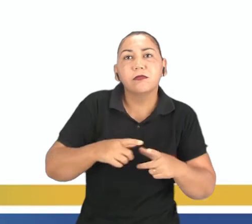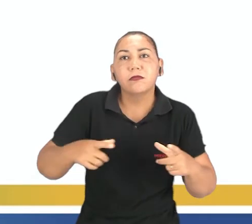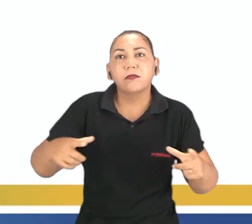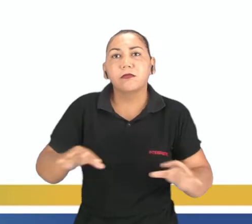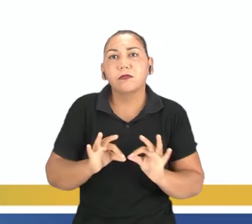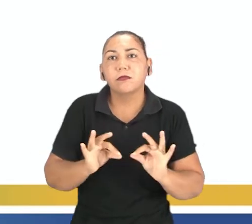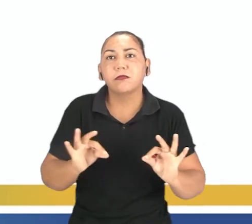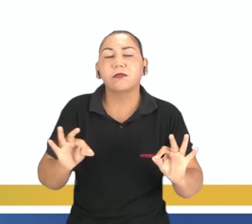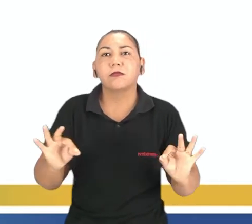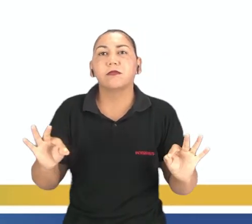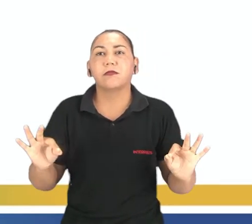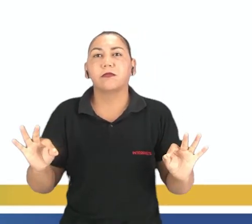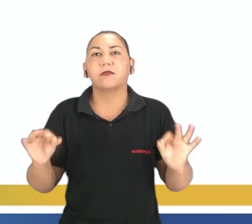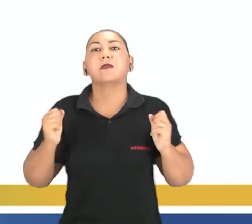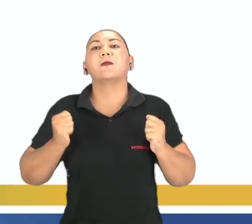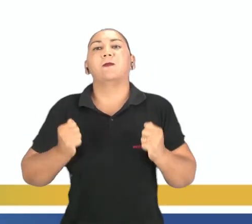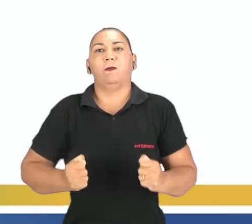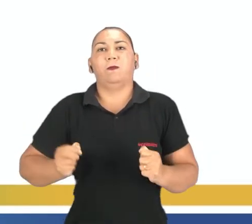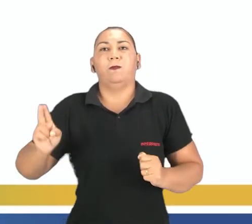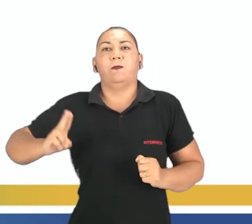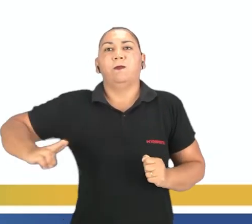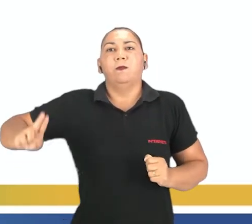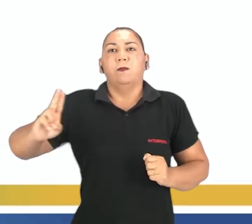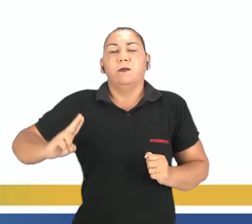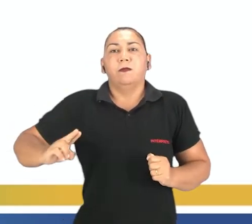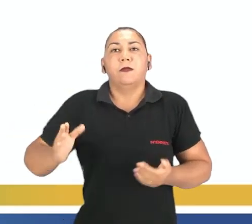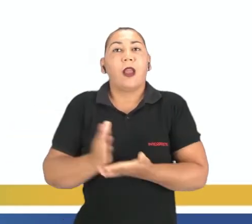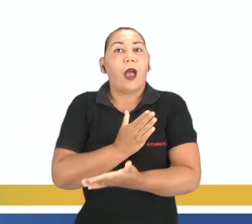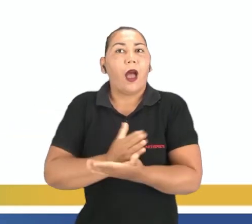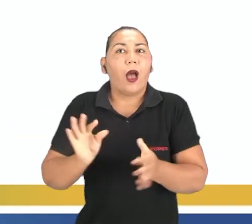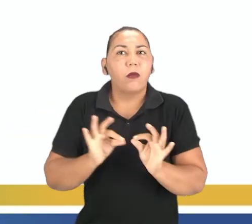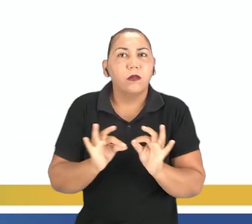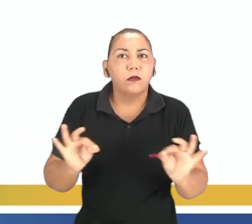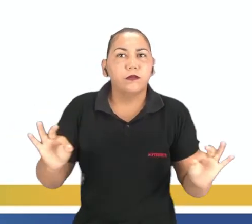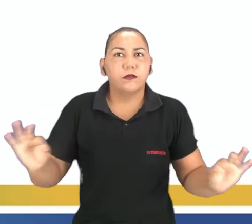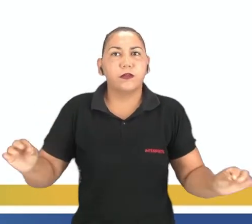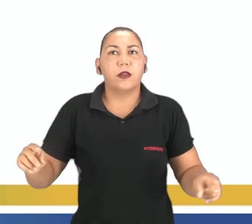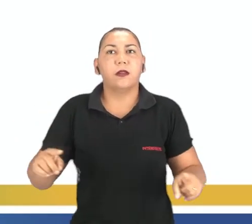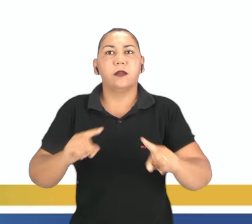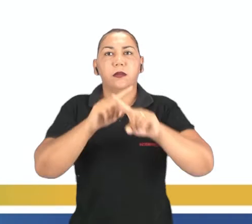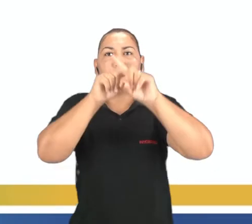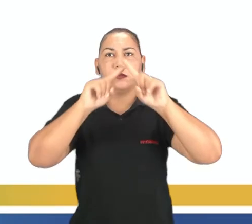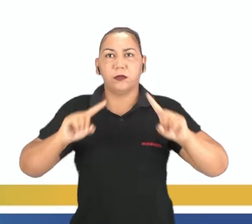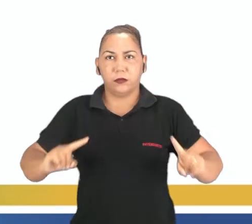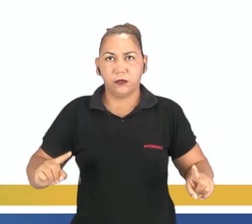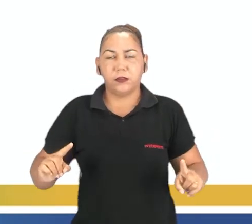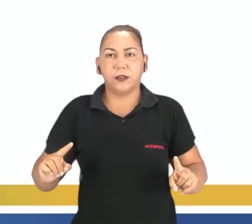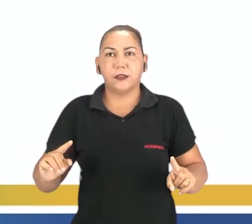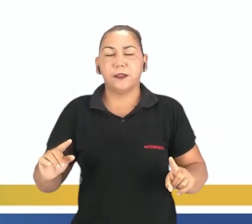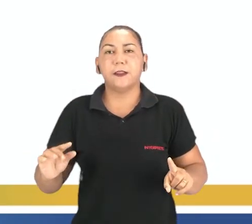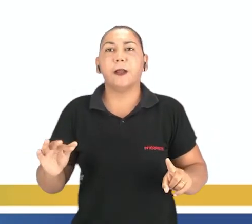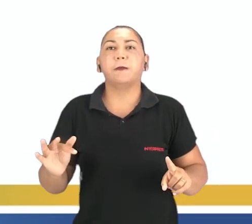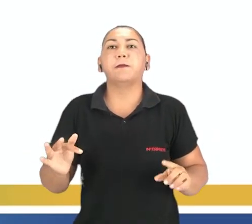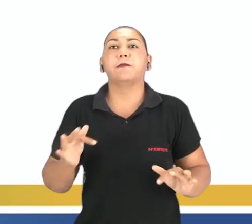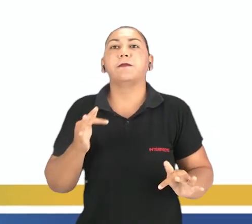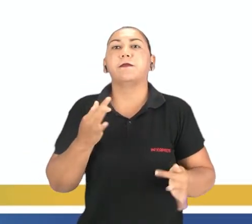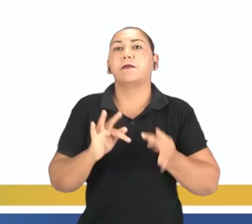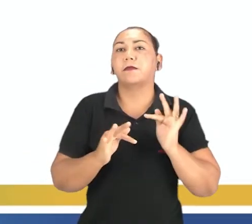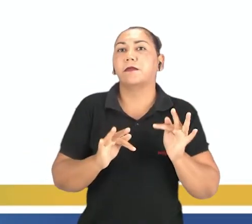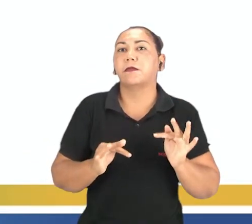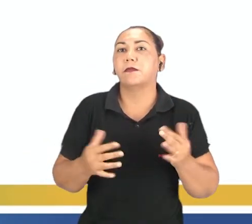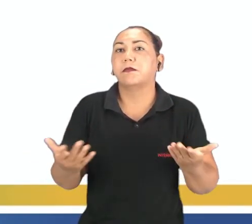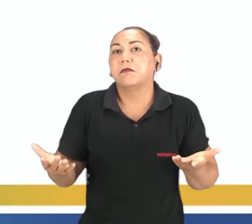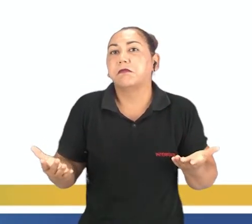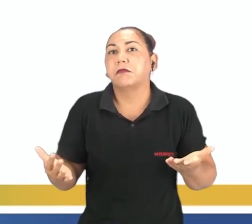construir uma proporção usando algumas de suas medidas. A regra de 3, ela vai ser uma técnica usada